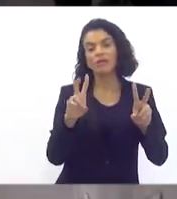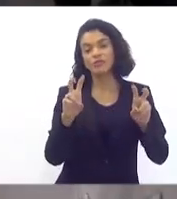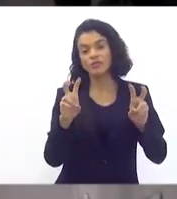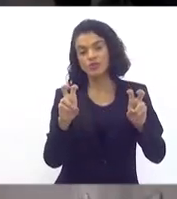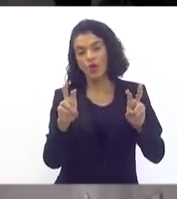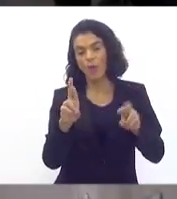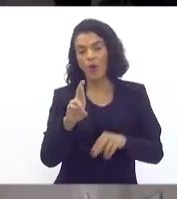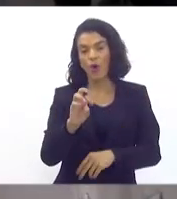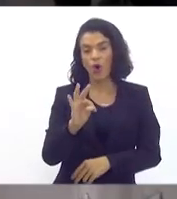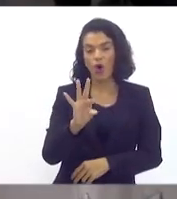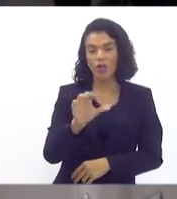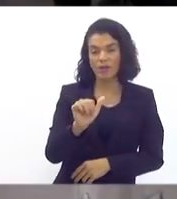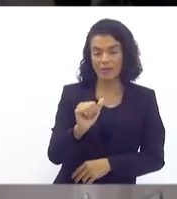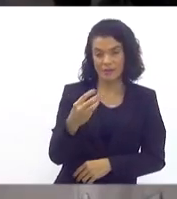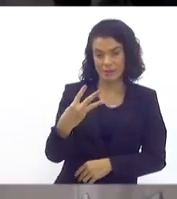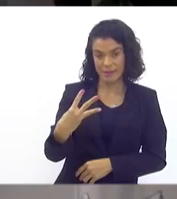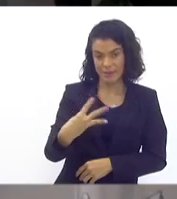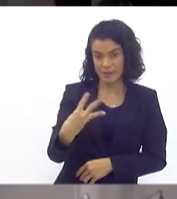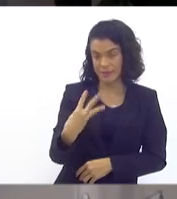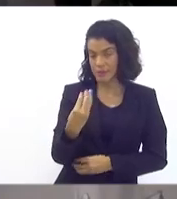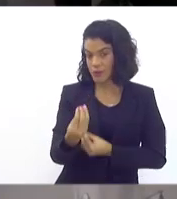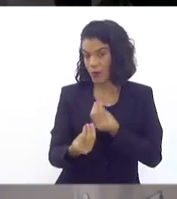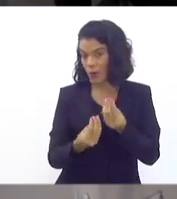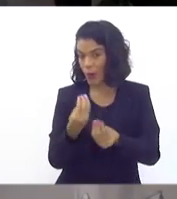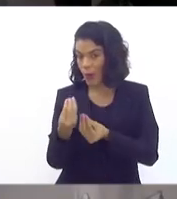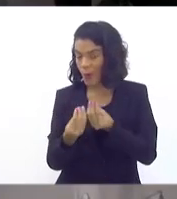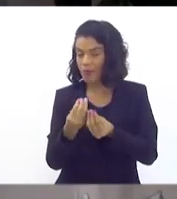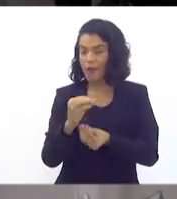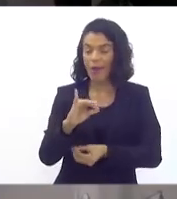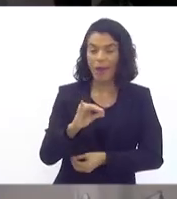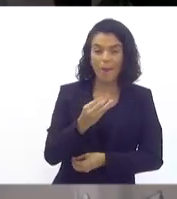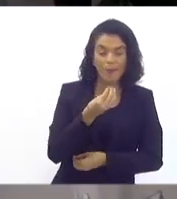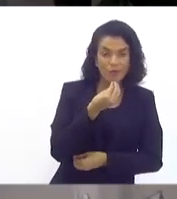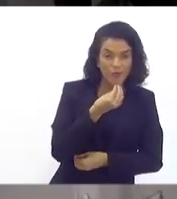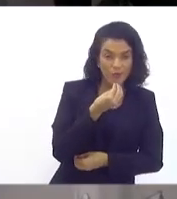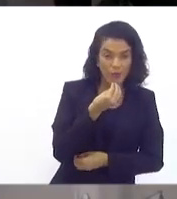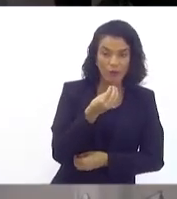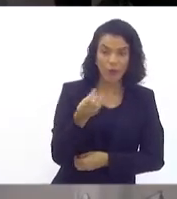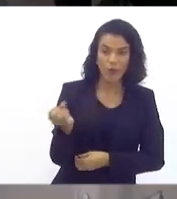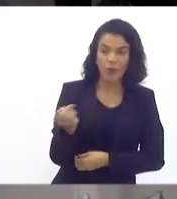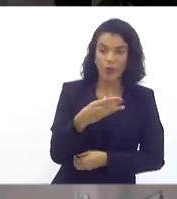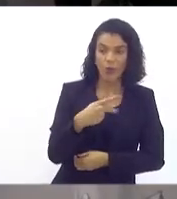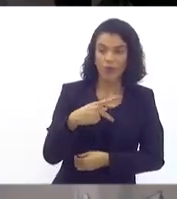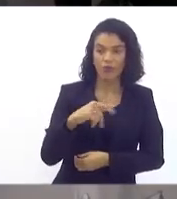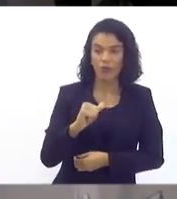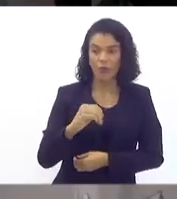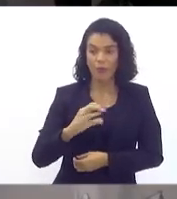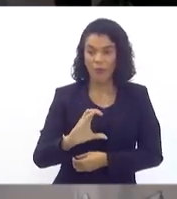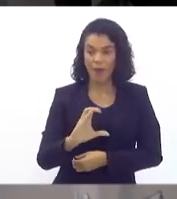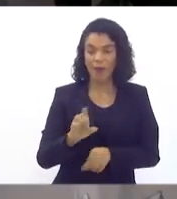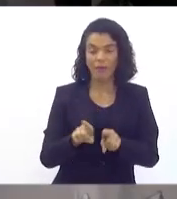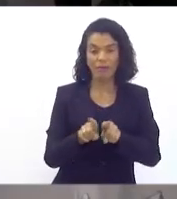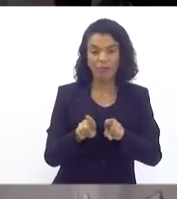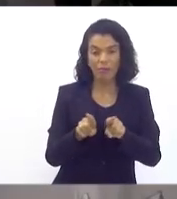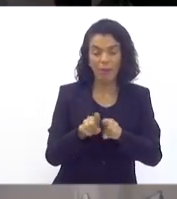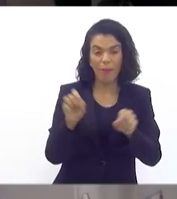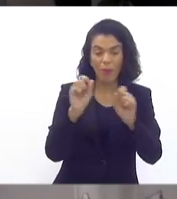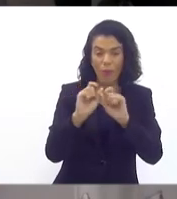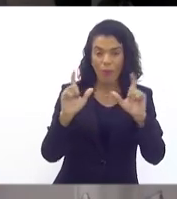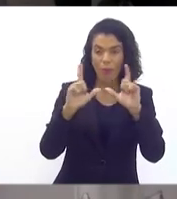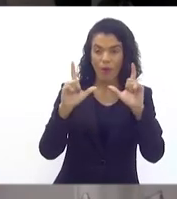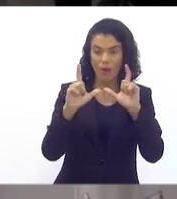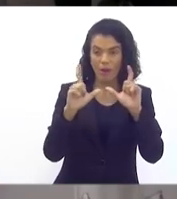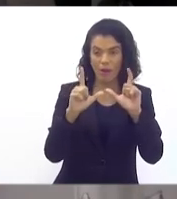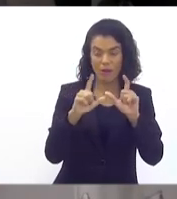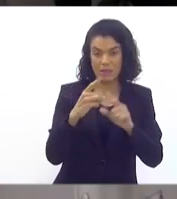Rota 3 que tem que terminar né como é que a gente vai se aproveitar que o novo Parque deixar um alerta aqui porque eu acho